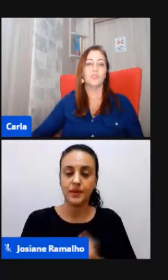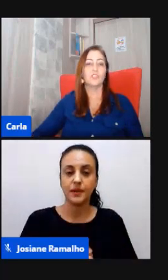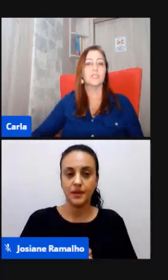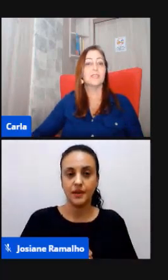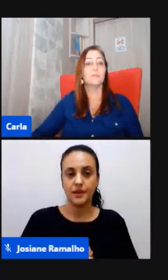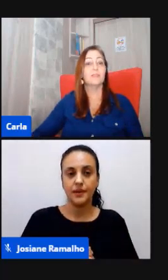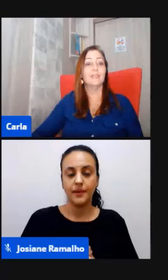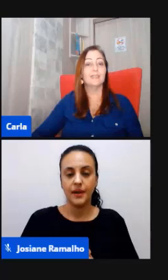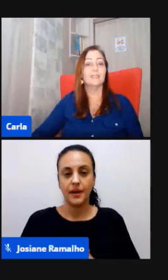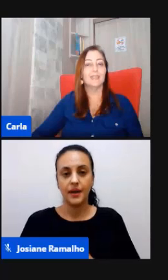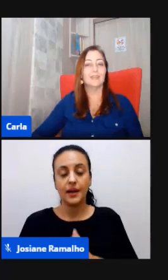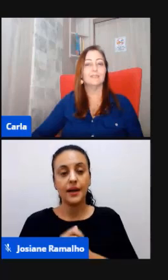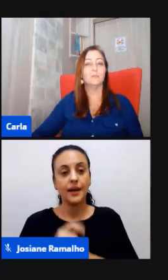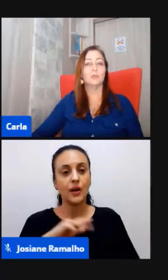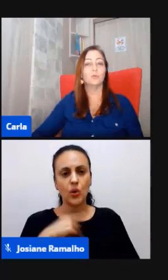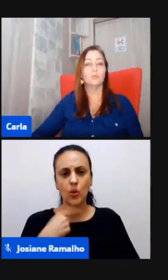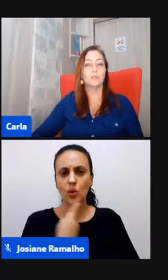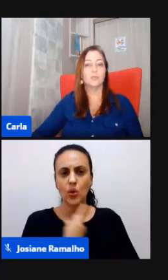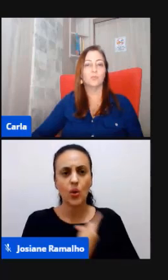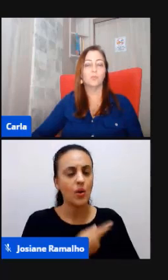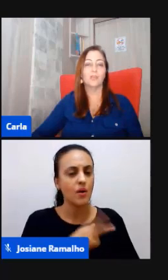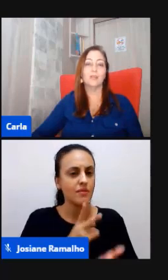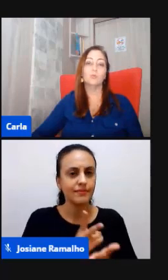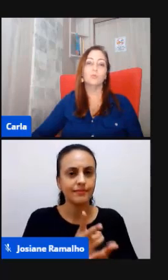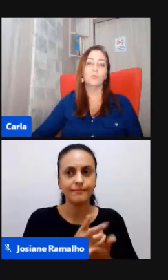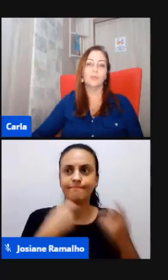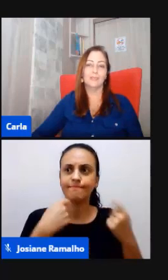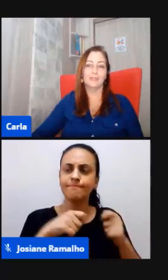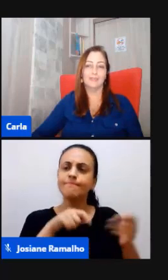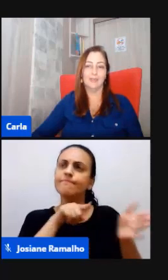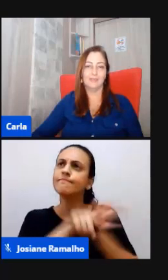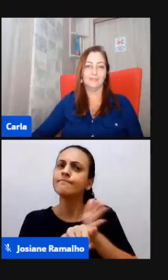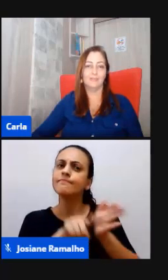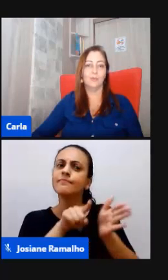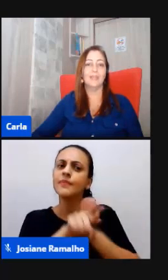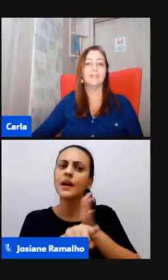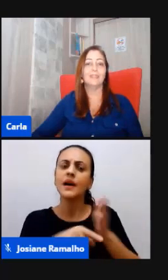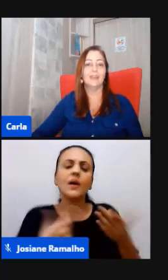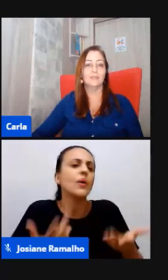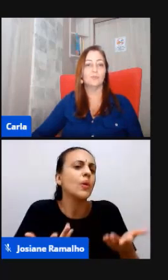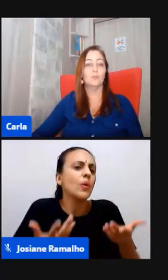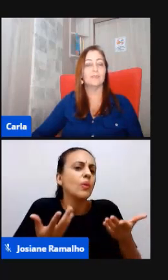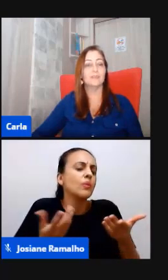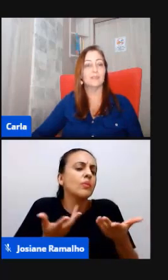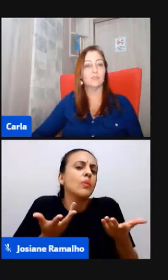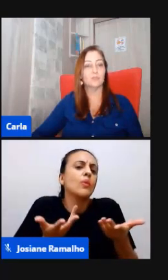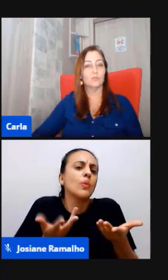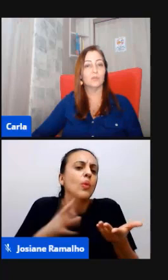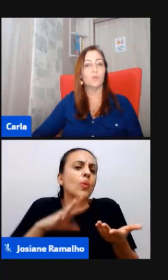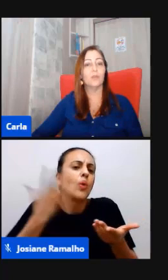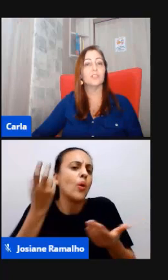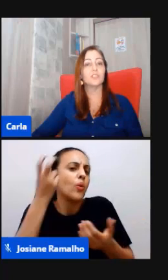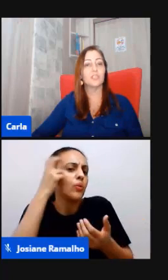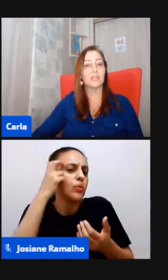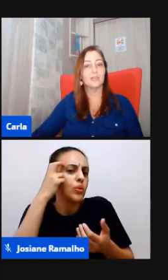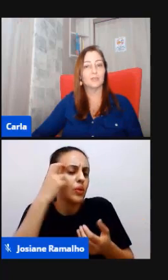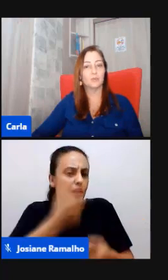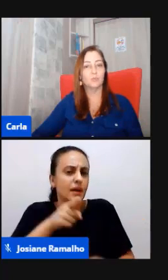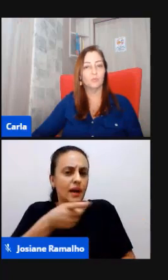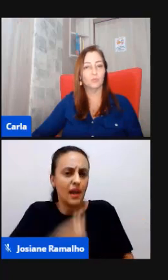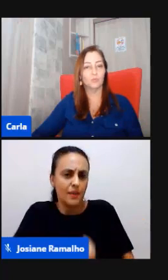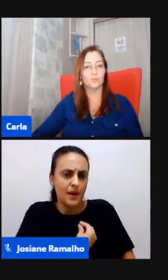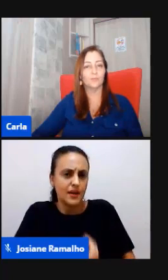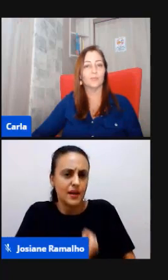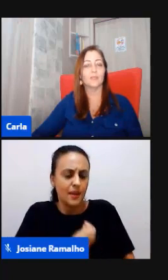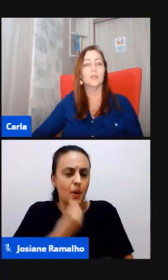proposição que a gente sempre tem que estar se perguntando, porque é a cultura que ela traz, né? O que ela traz, como ela se relaciona, como ela enxerga